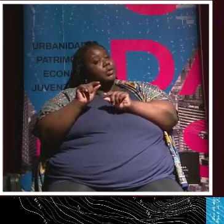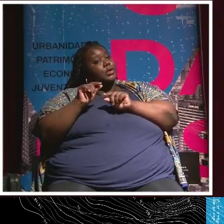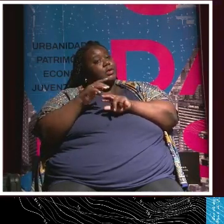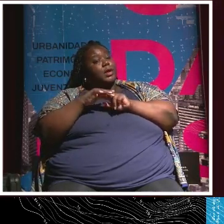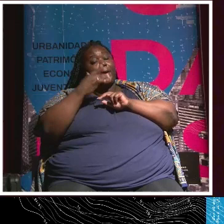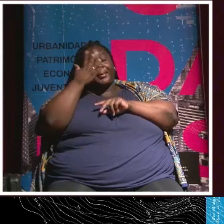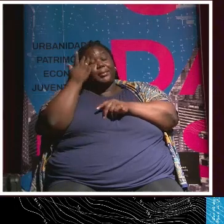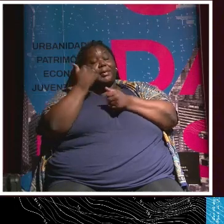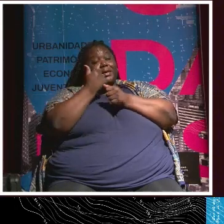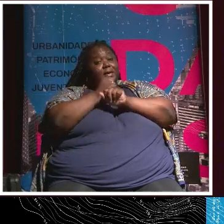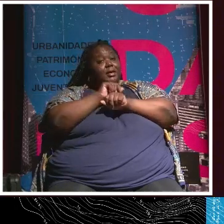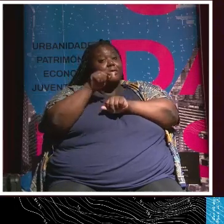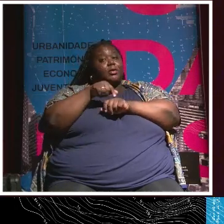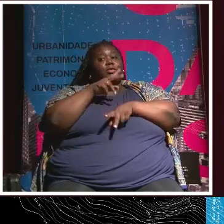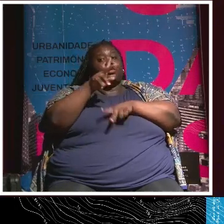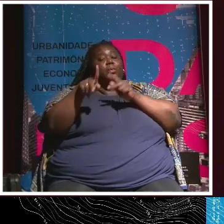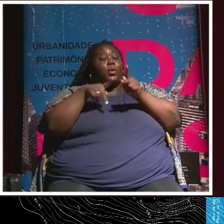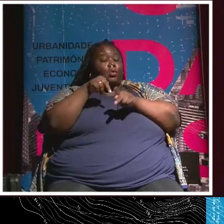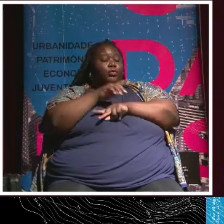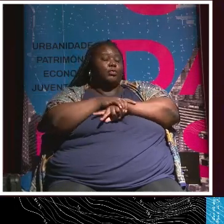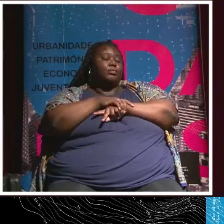de escravizados do nosso povo.